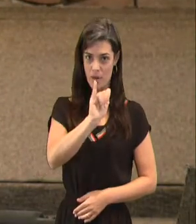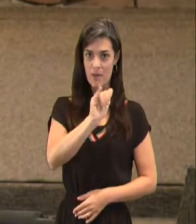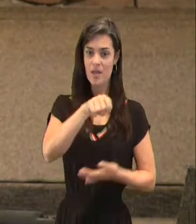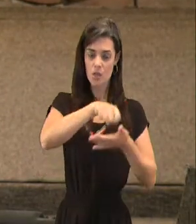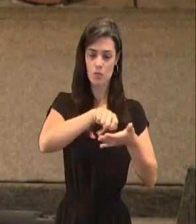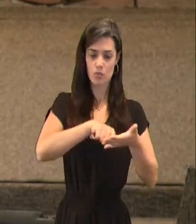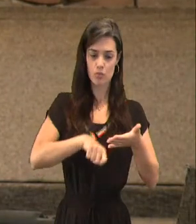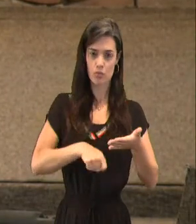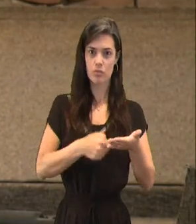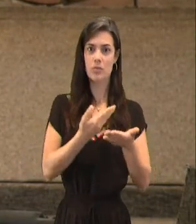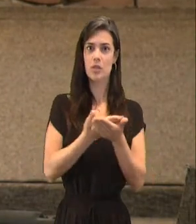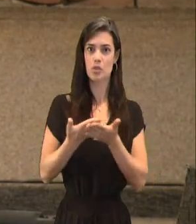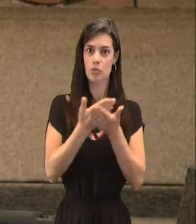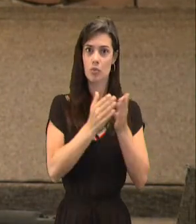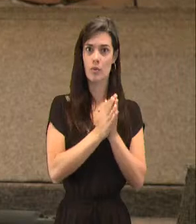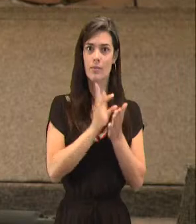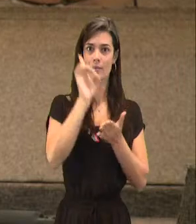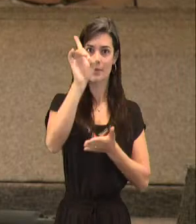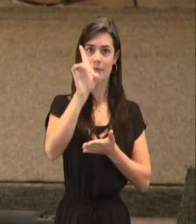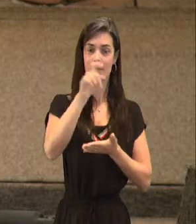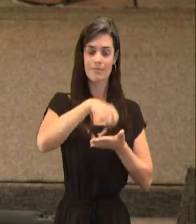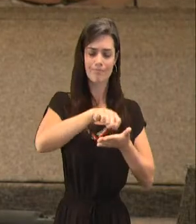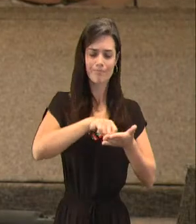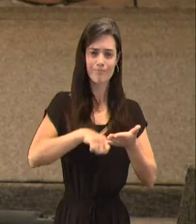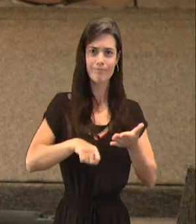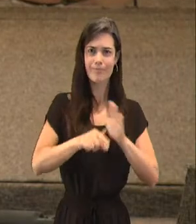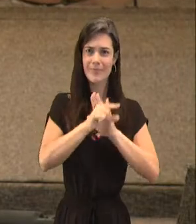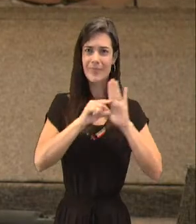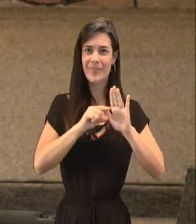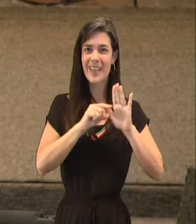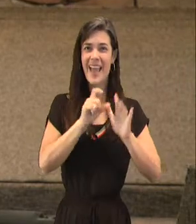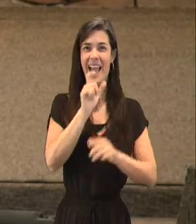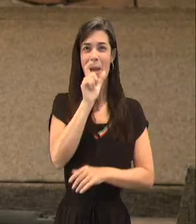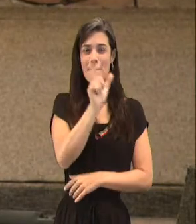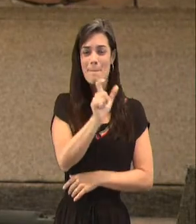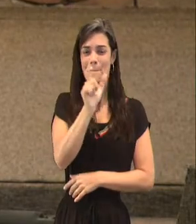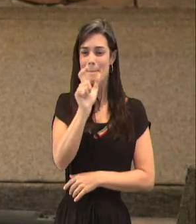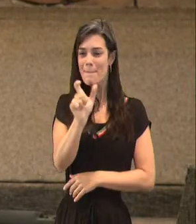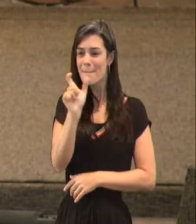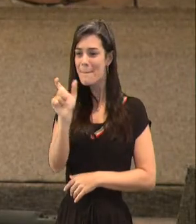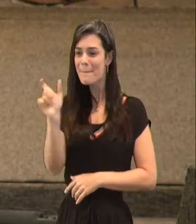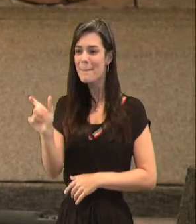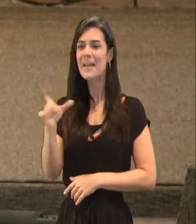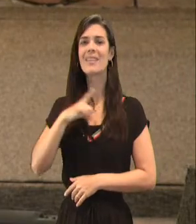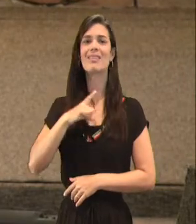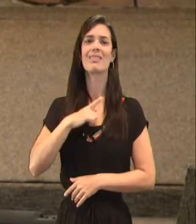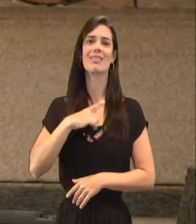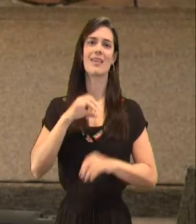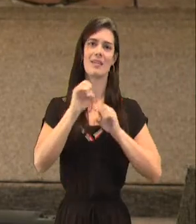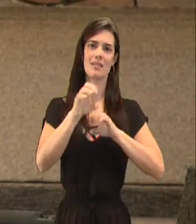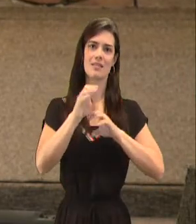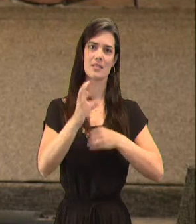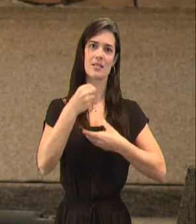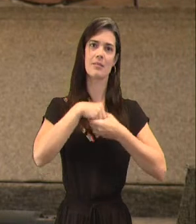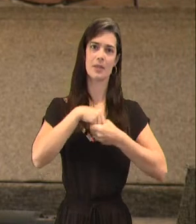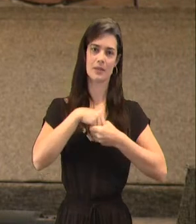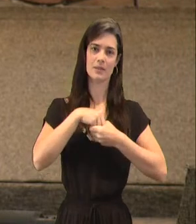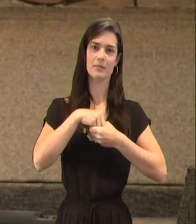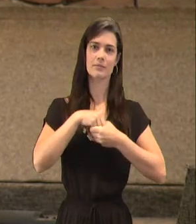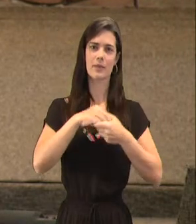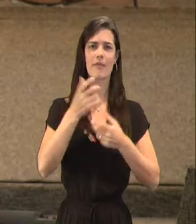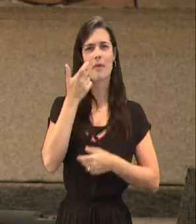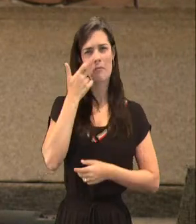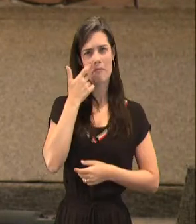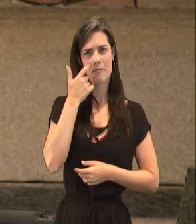escreveu também o seguinte sobre esse versículo: cada palavra aqui traz uma lição. Vamos então seguir essa sequência